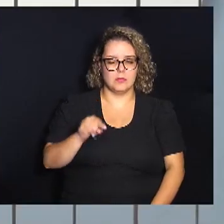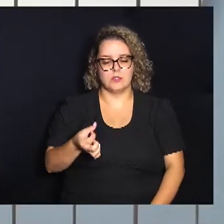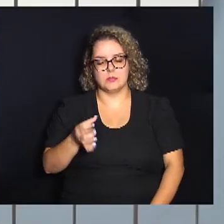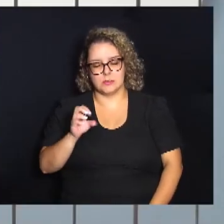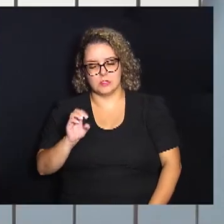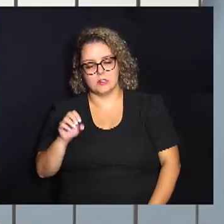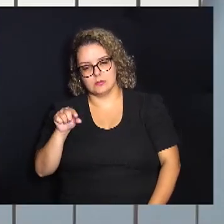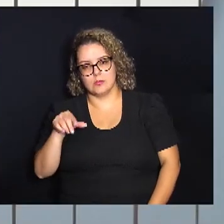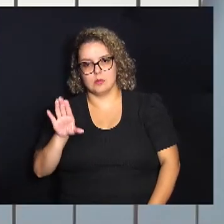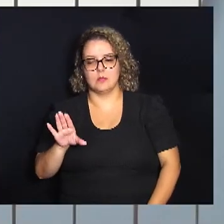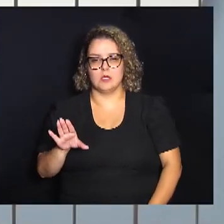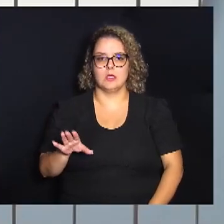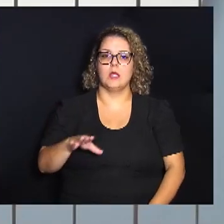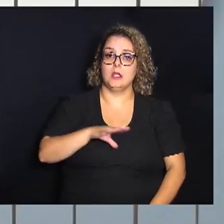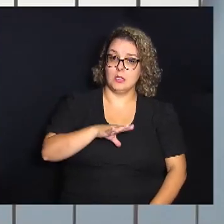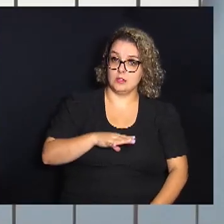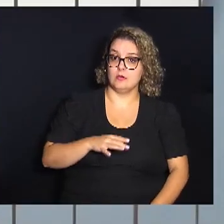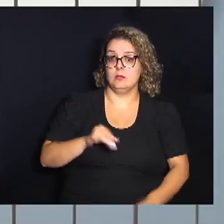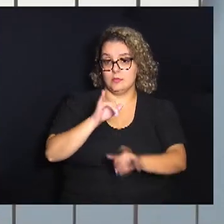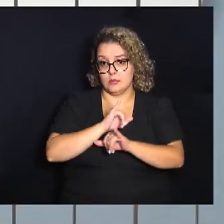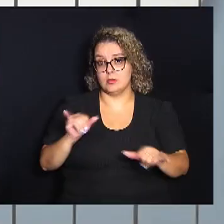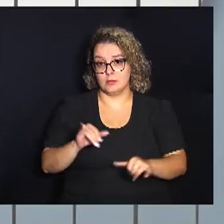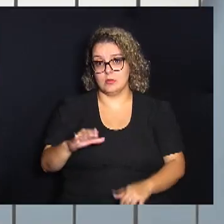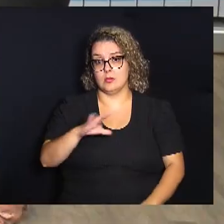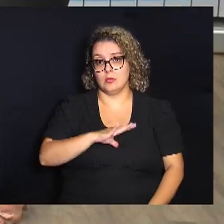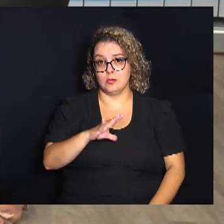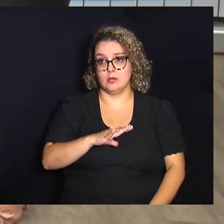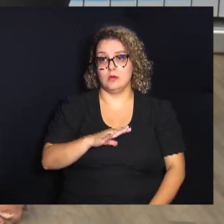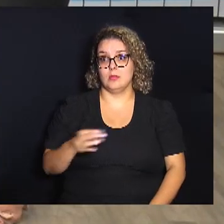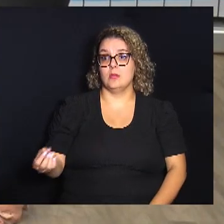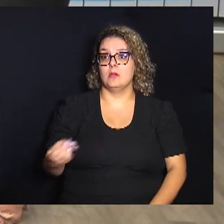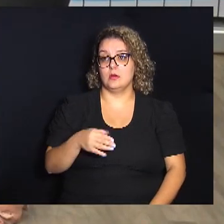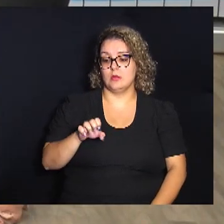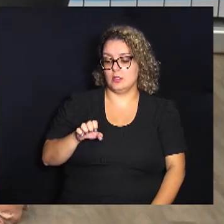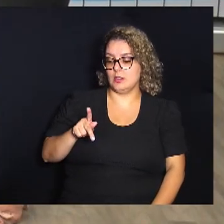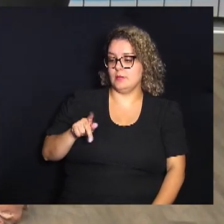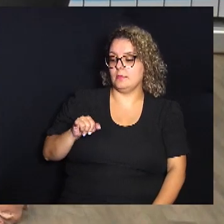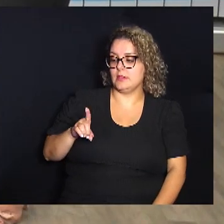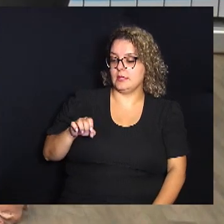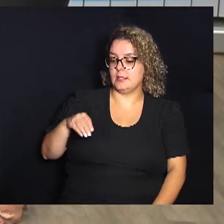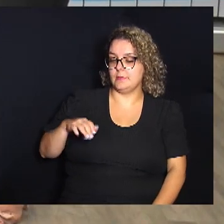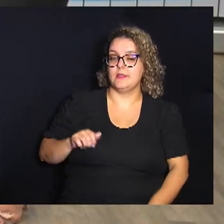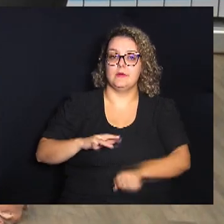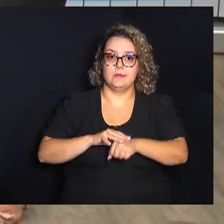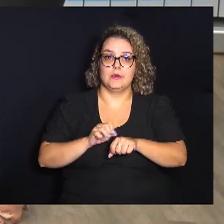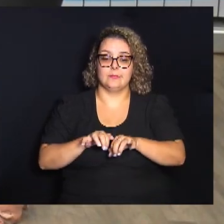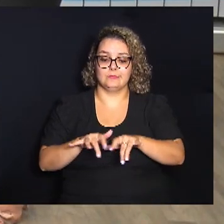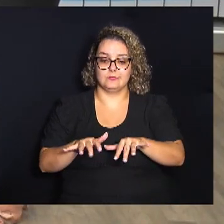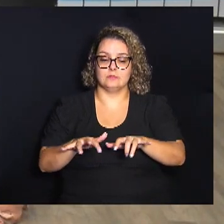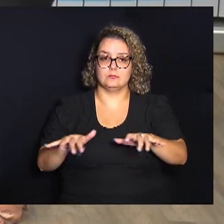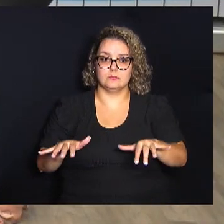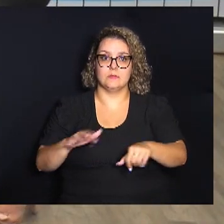significa o quê? A cidade já foi decretada que a cidade está com uma nova epidemia da doença. Exatamente, algo que é